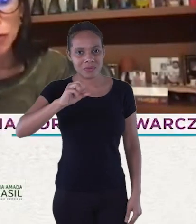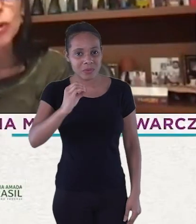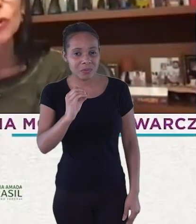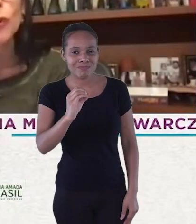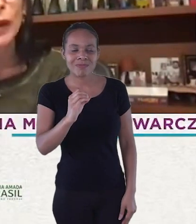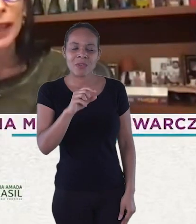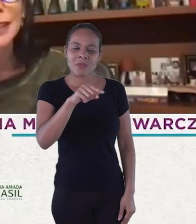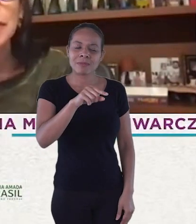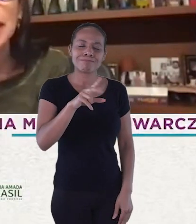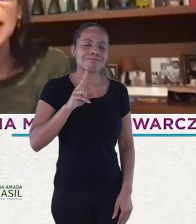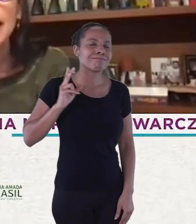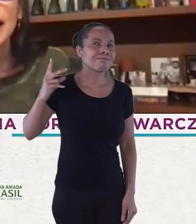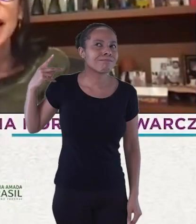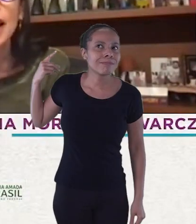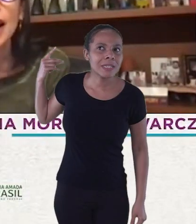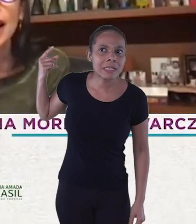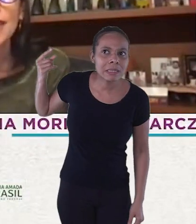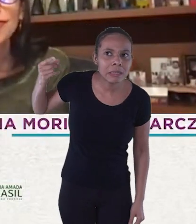debates. Eu aprendo muito com ele.